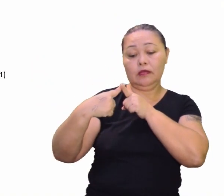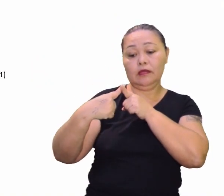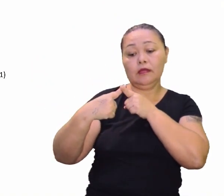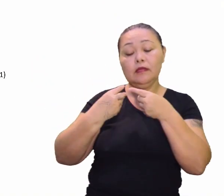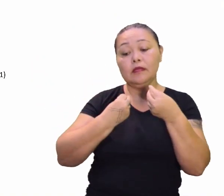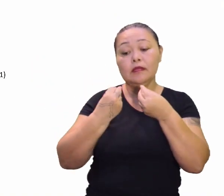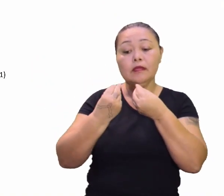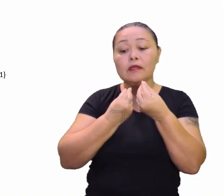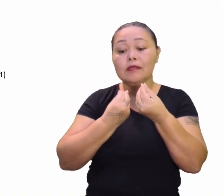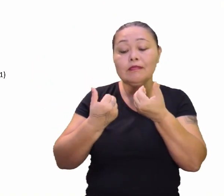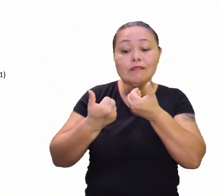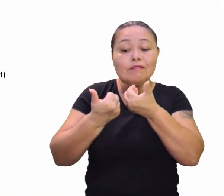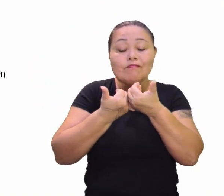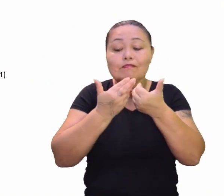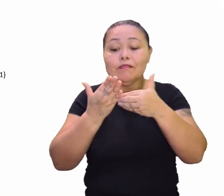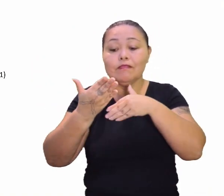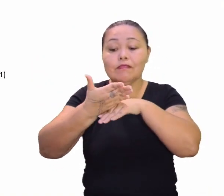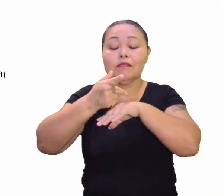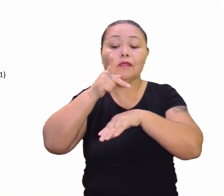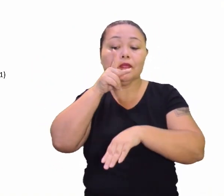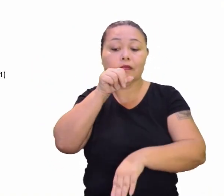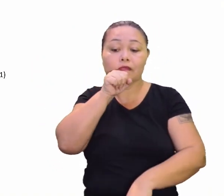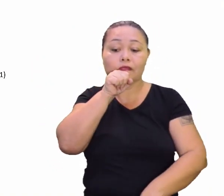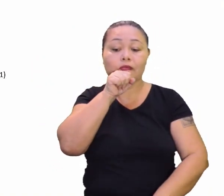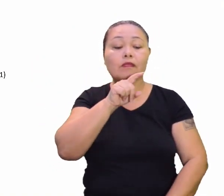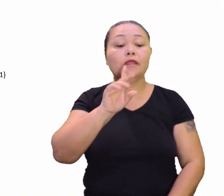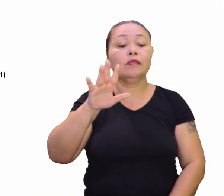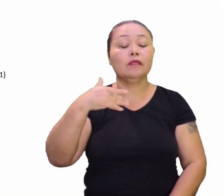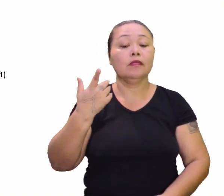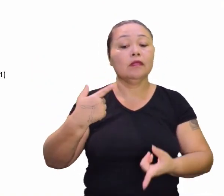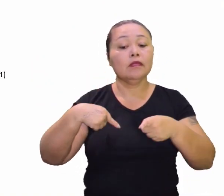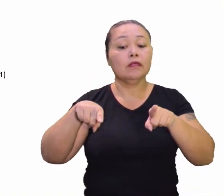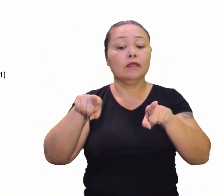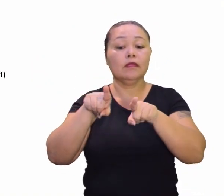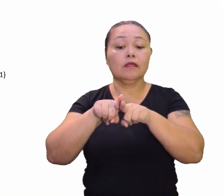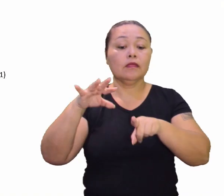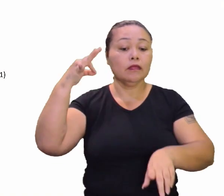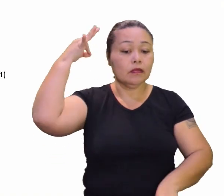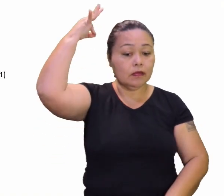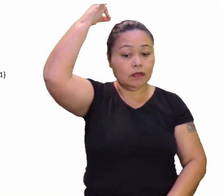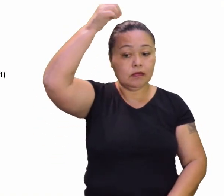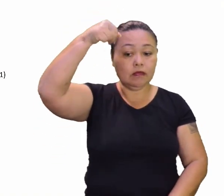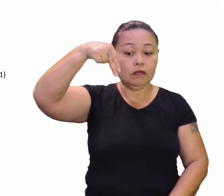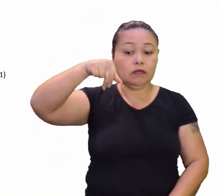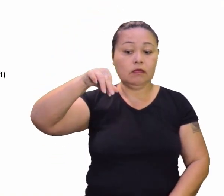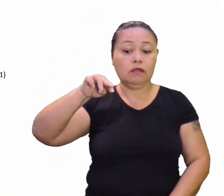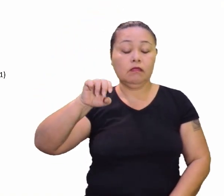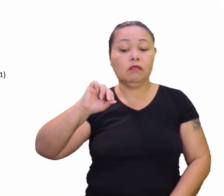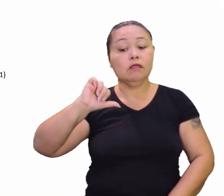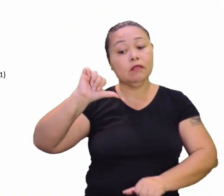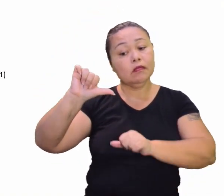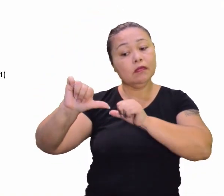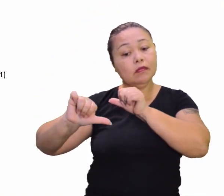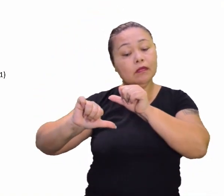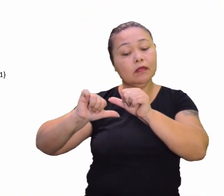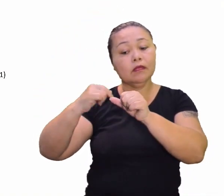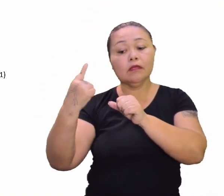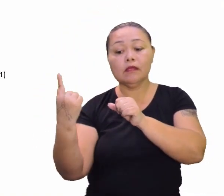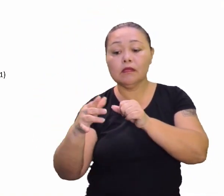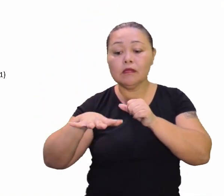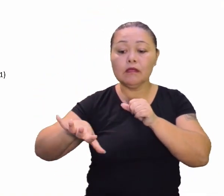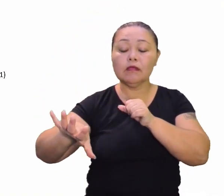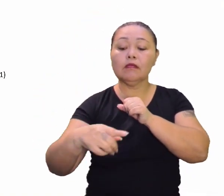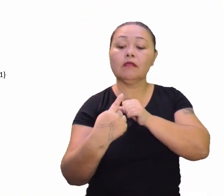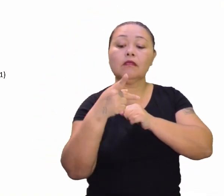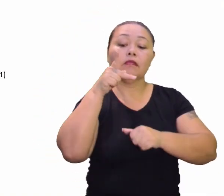da questão logística de acesso a Porto Velho. Exatamente, e Santo Antônio tornou-se aí uma única